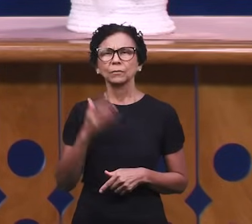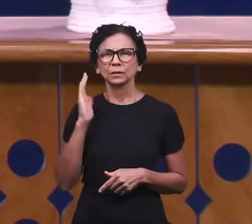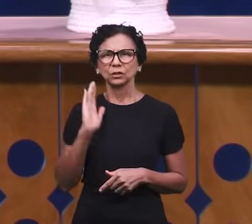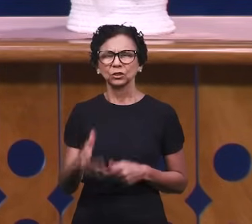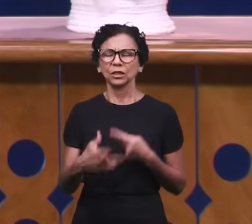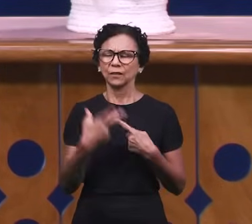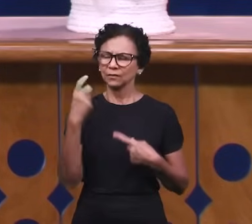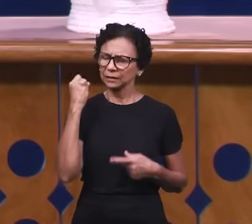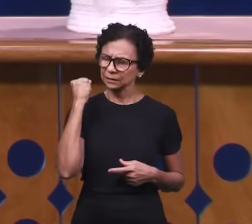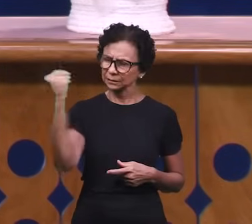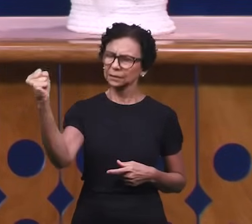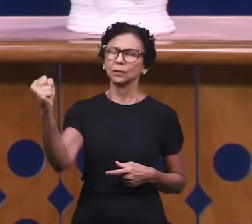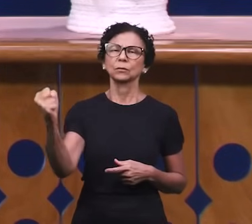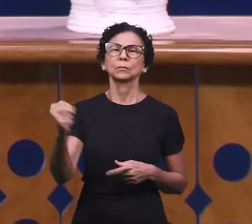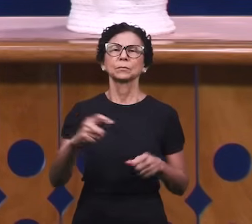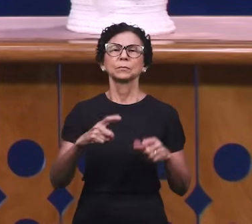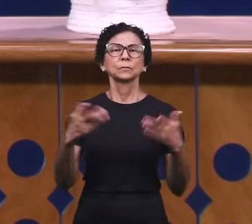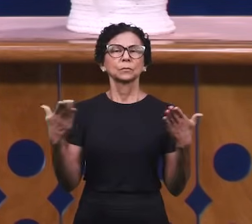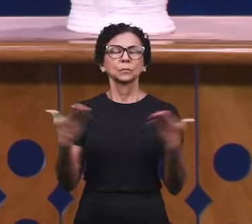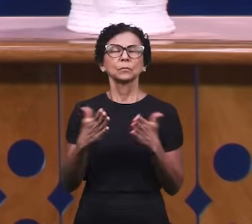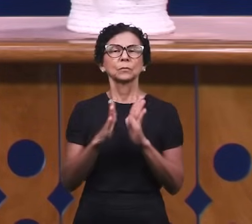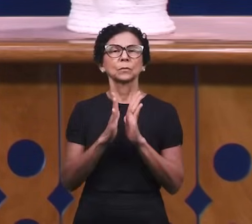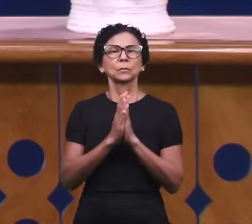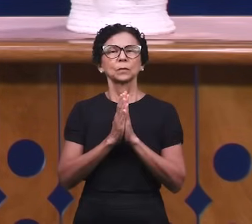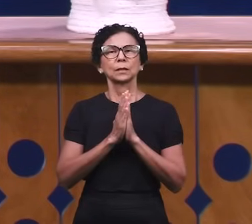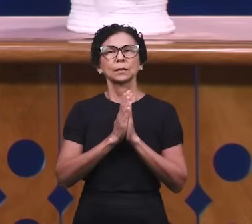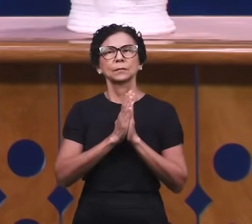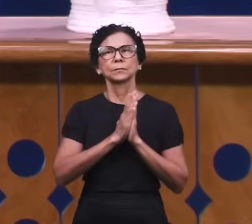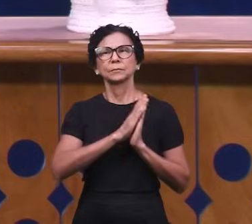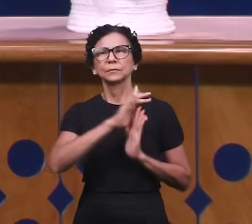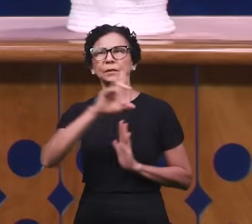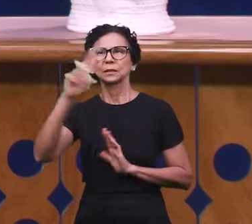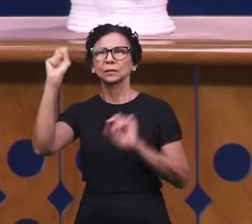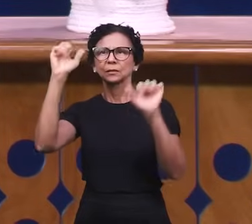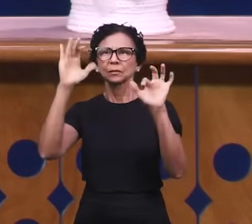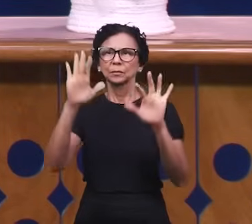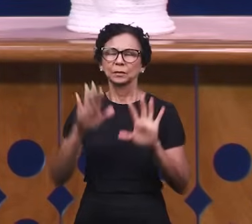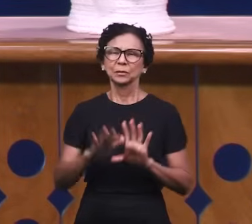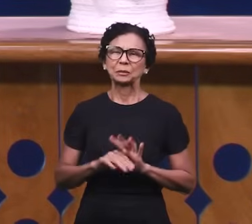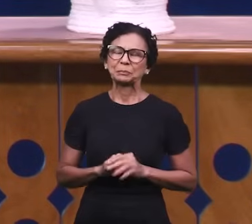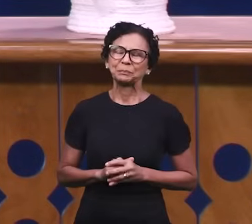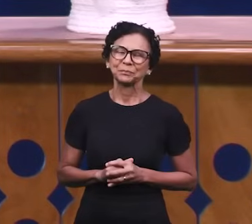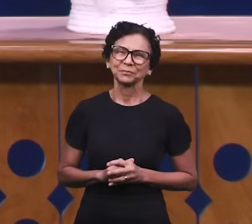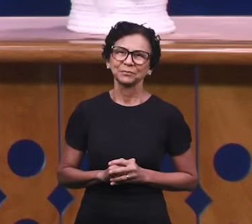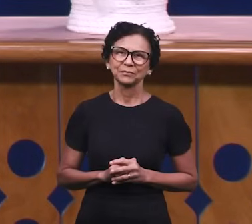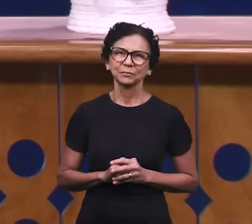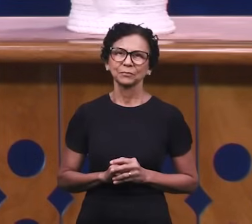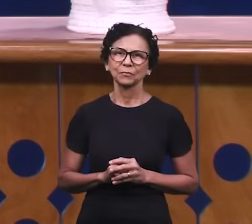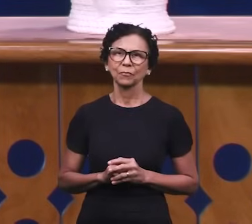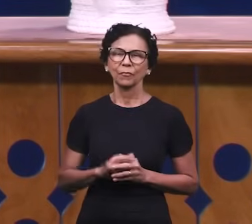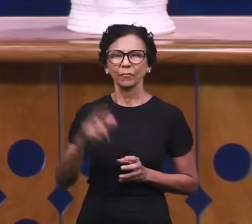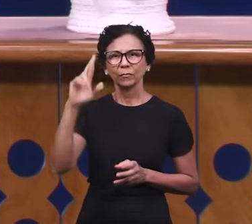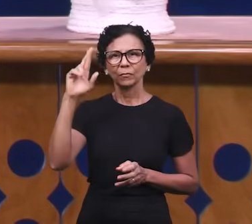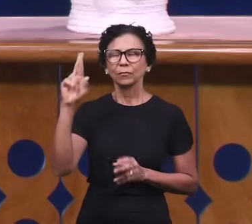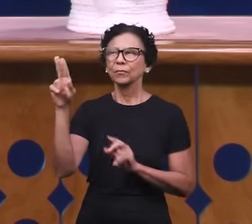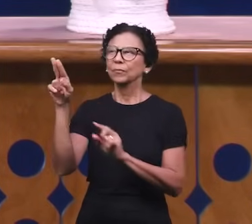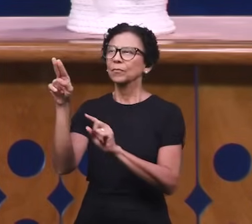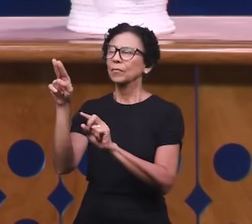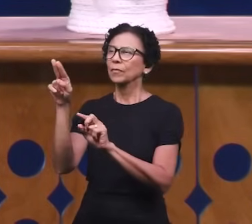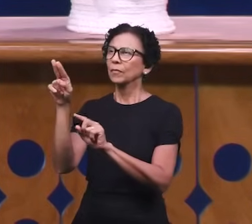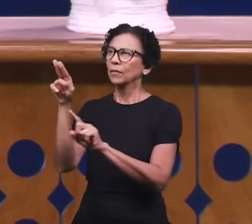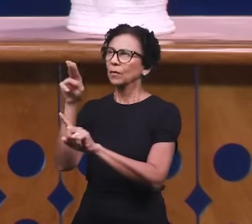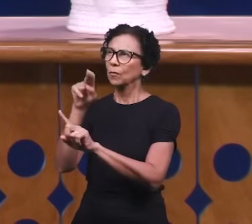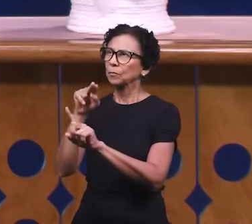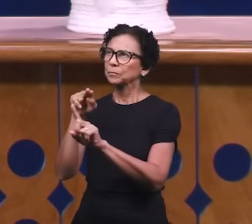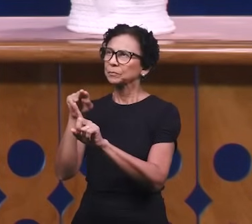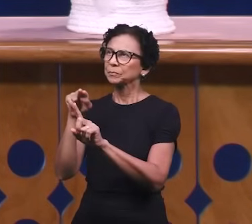prova. Você já tá, já venceu a batalha, venceu a guerra. Então nós vamos agora orar e que Deus assim abençoe a cada um de nós.